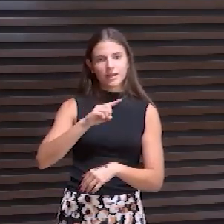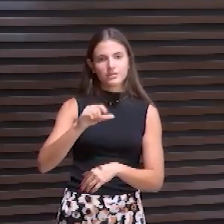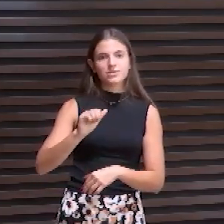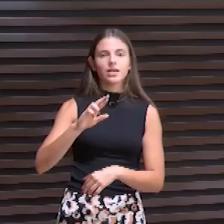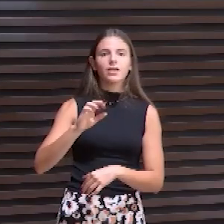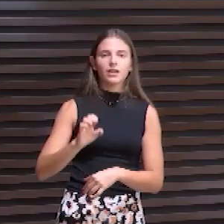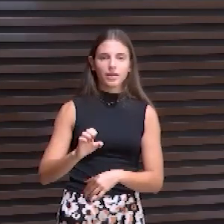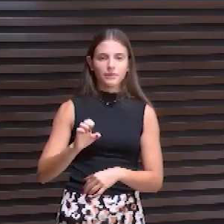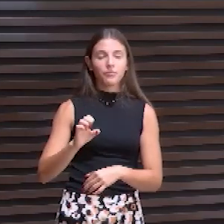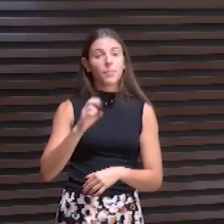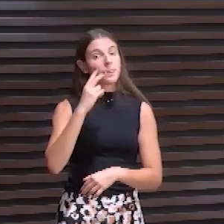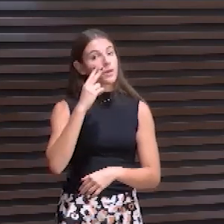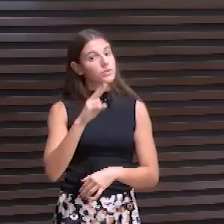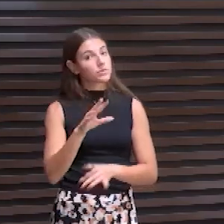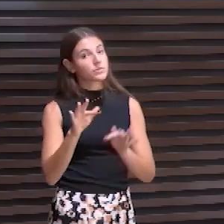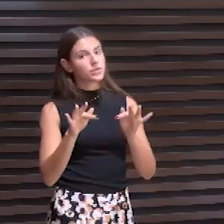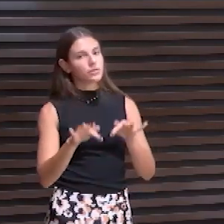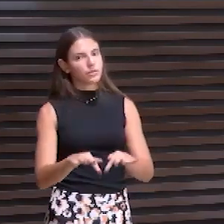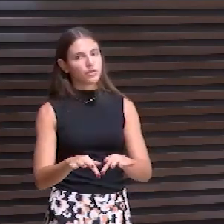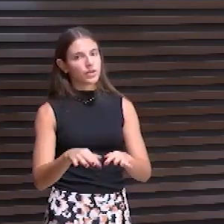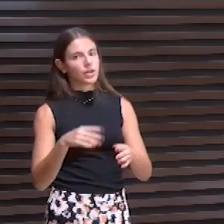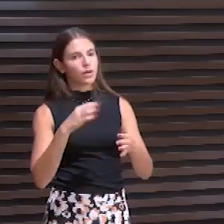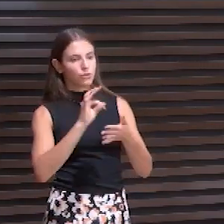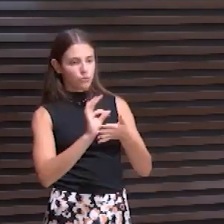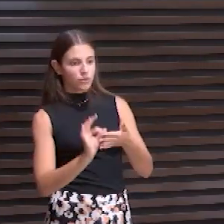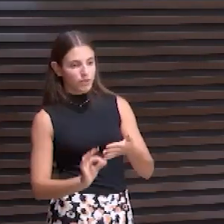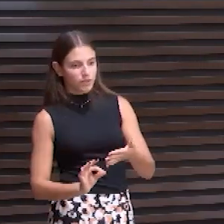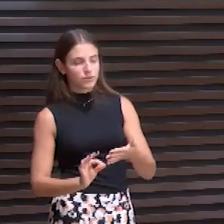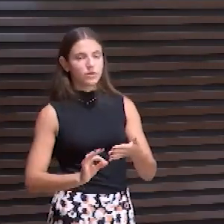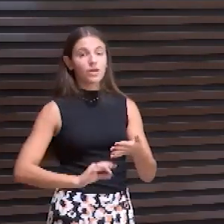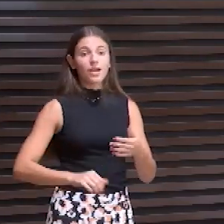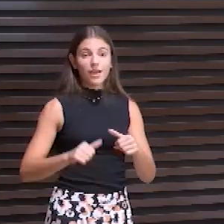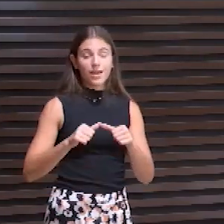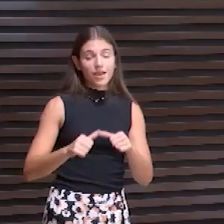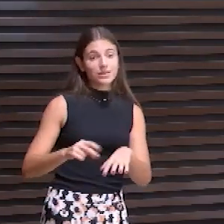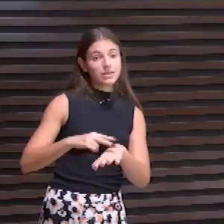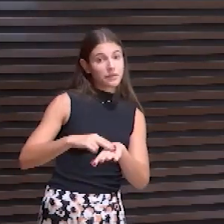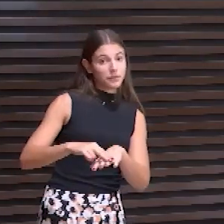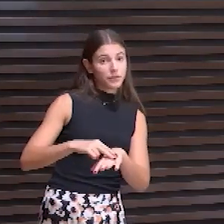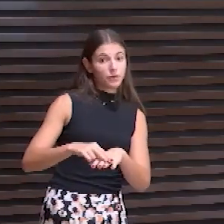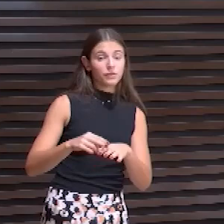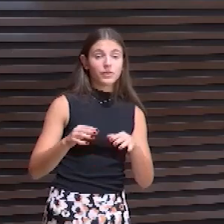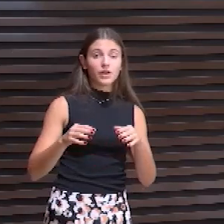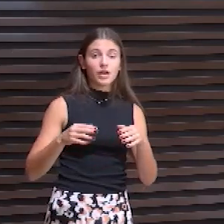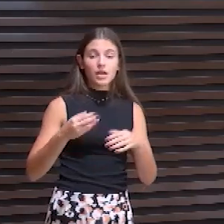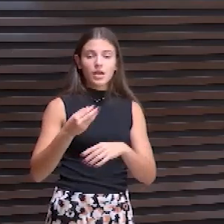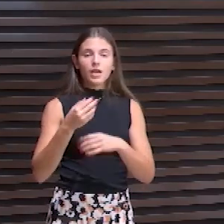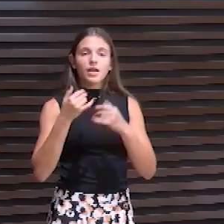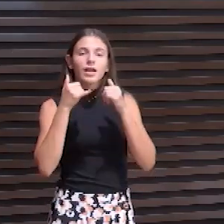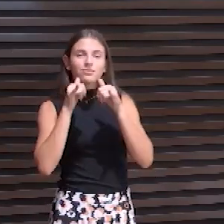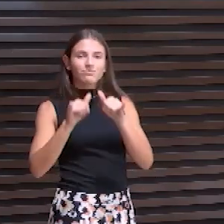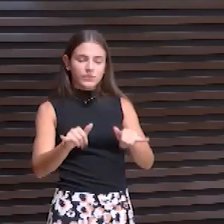Nós vemos no final da narrativa que essa viúva gentílica, ela sai declarando que a palavra do Senhor é a verdade.